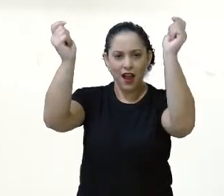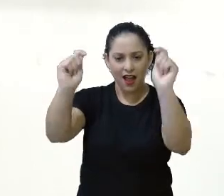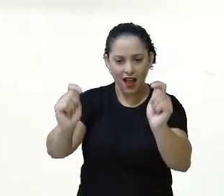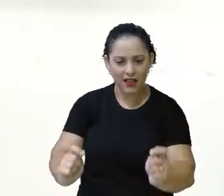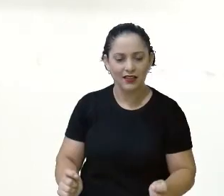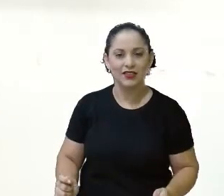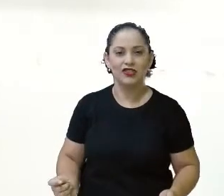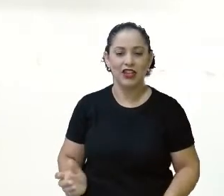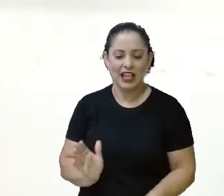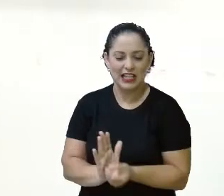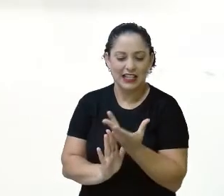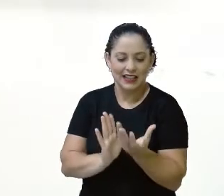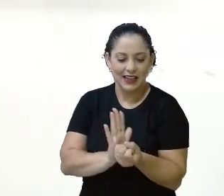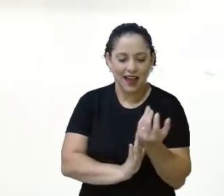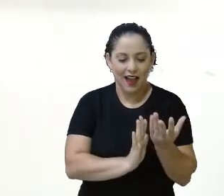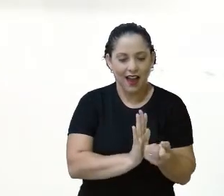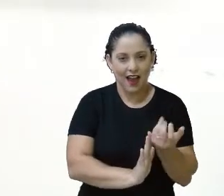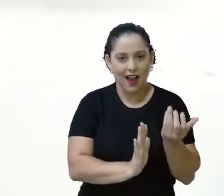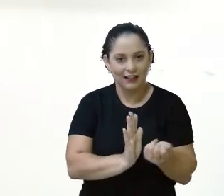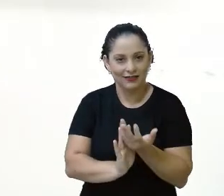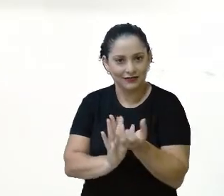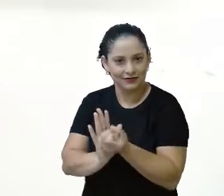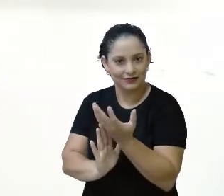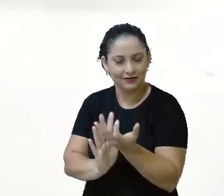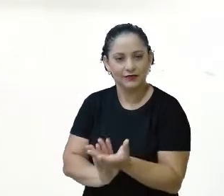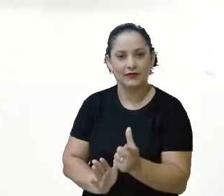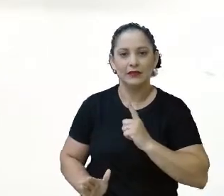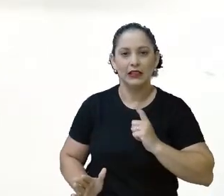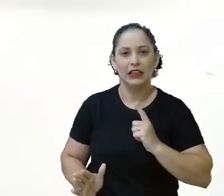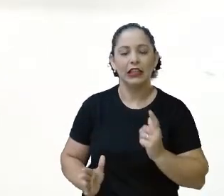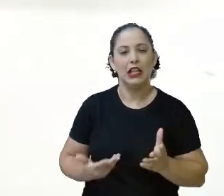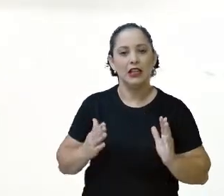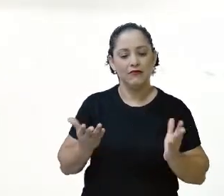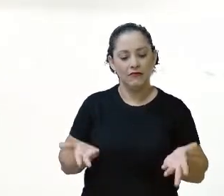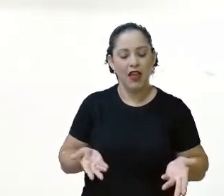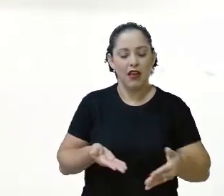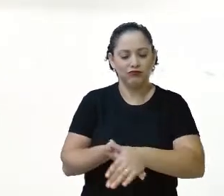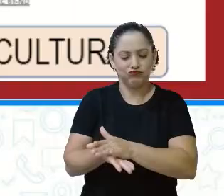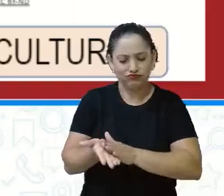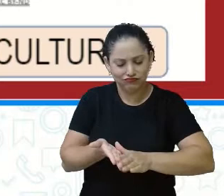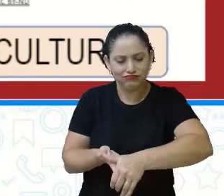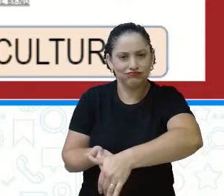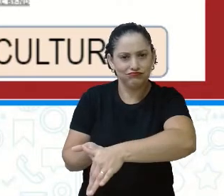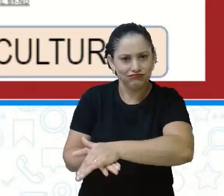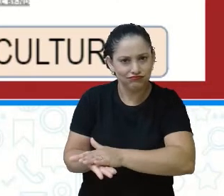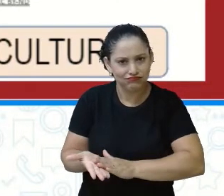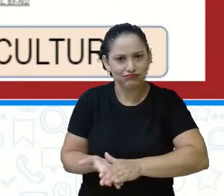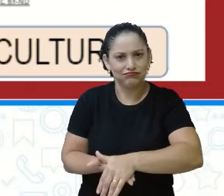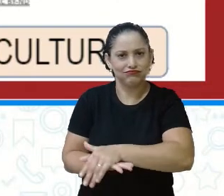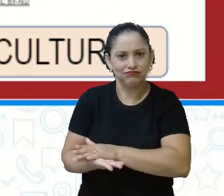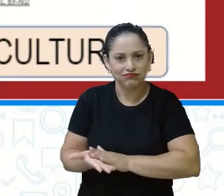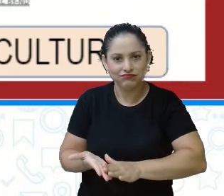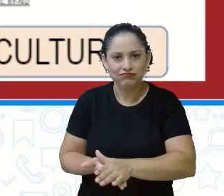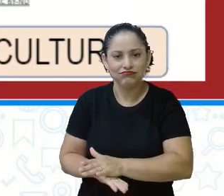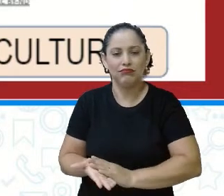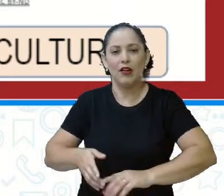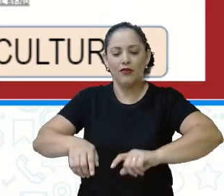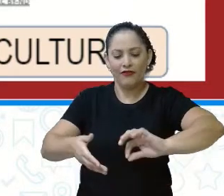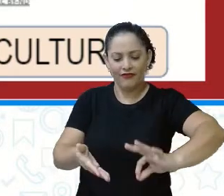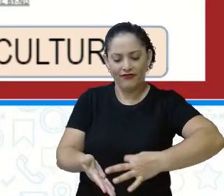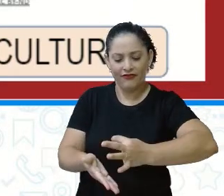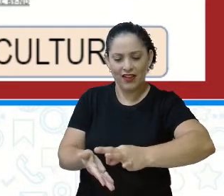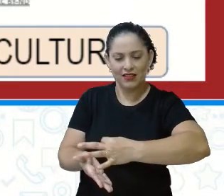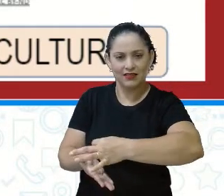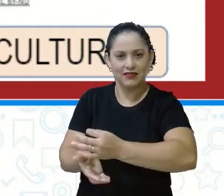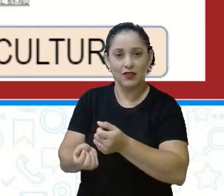feita assim pelos artesãos, né, através da mão na massa mesmo, e que aqui também é muito forte. Então,